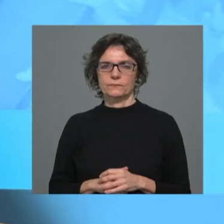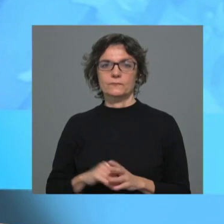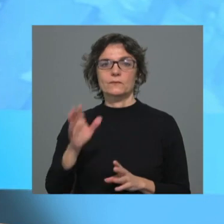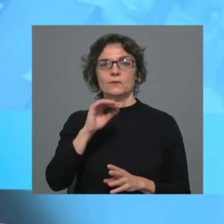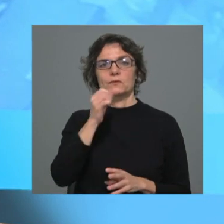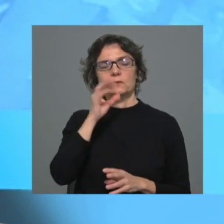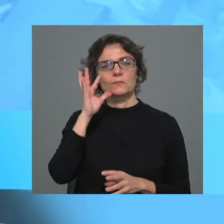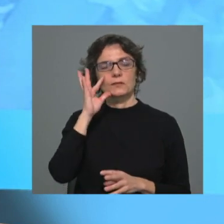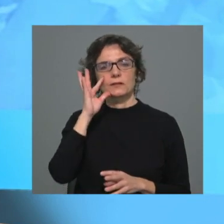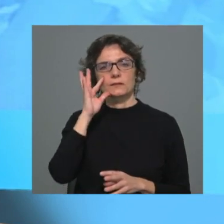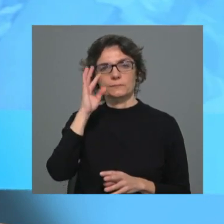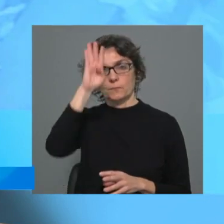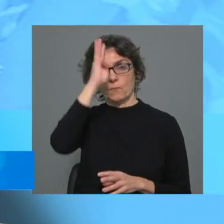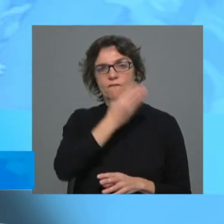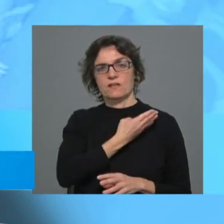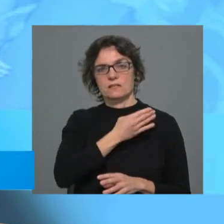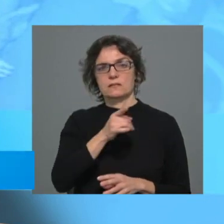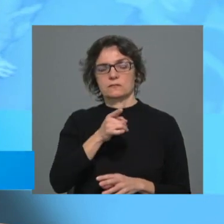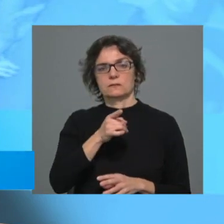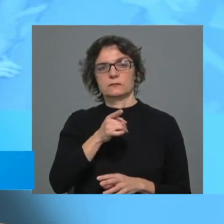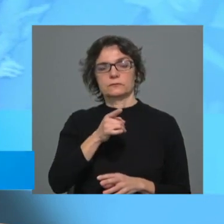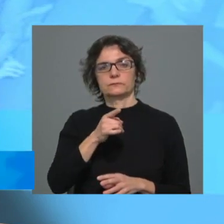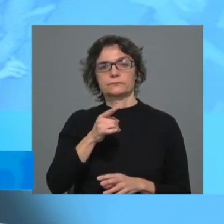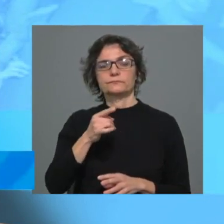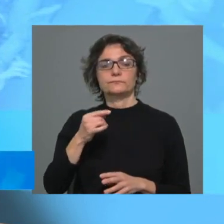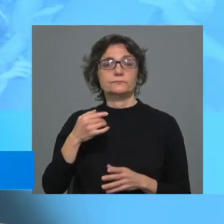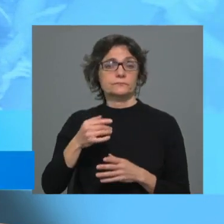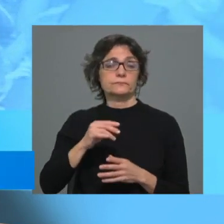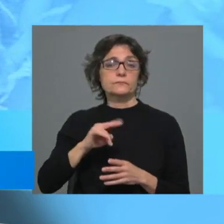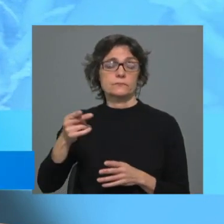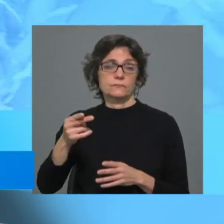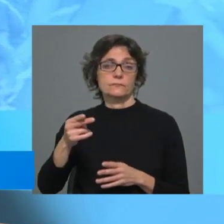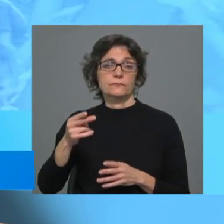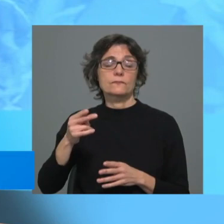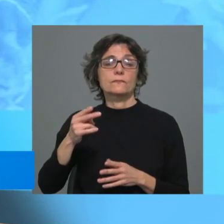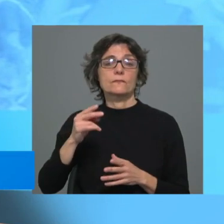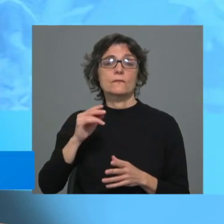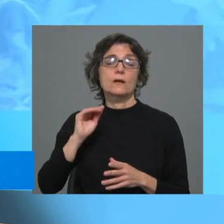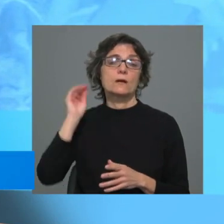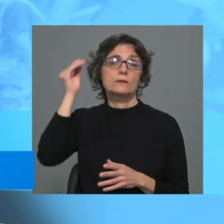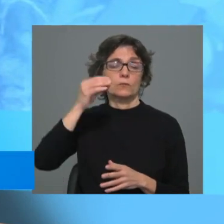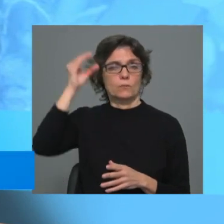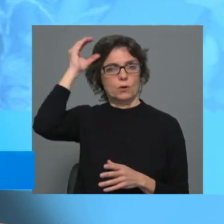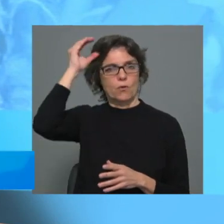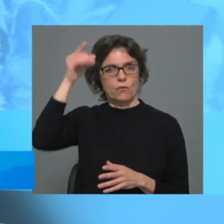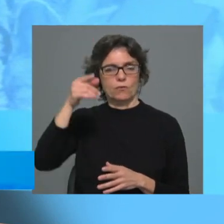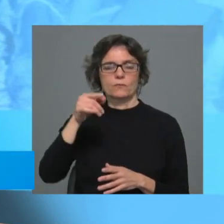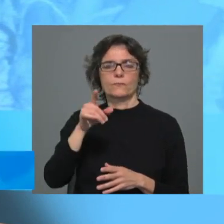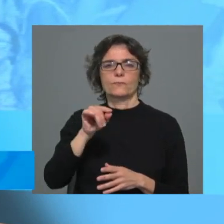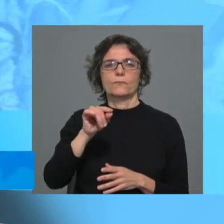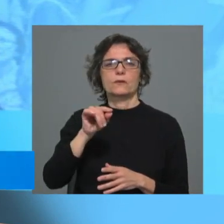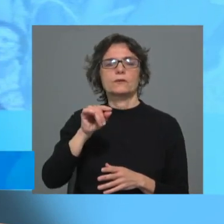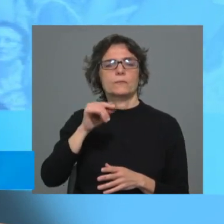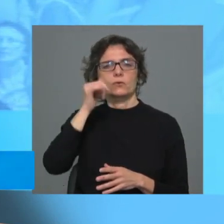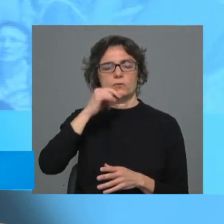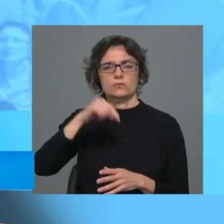Olá, muito boa tarde. O Papa Francisco concluiu recentemente a sua deslocação apostólica à República Democrática do Congo e também ao Sudão do